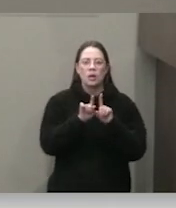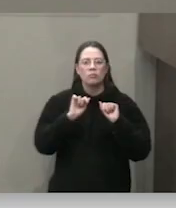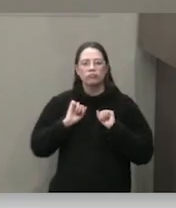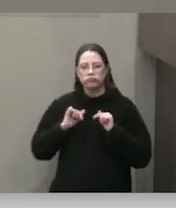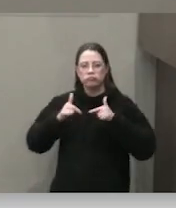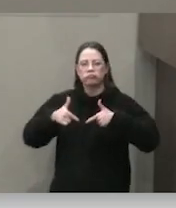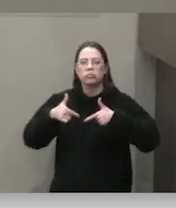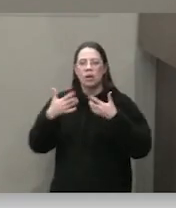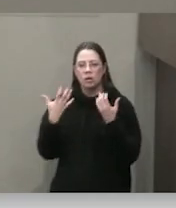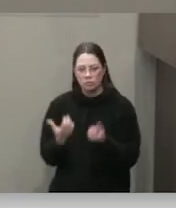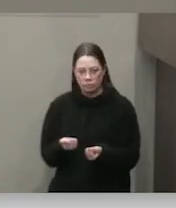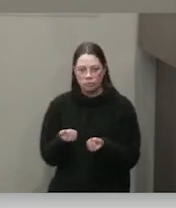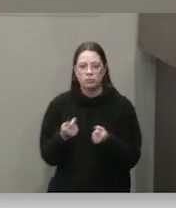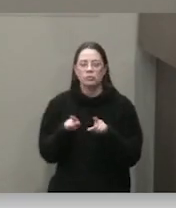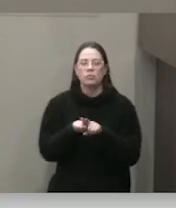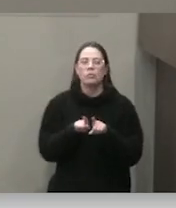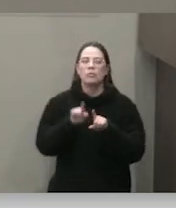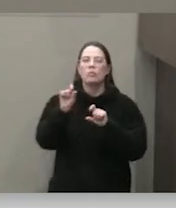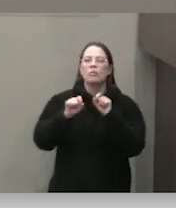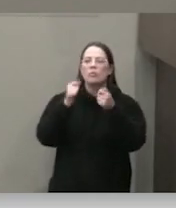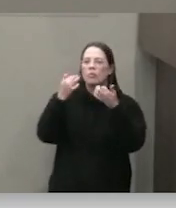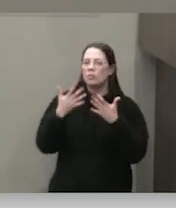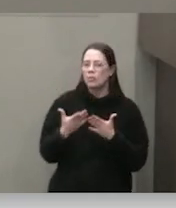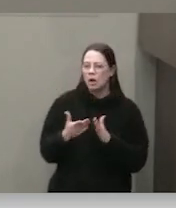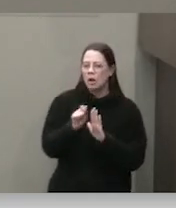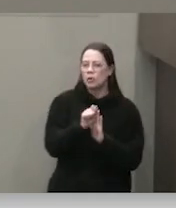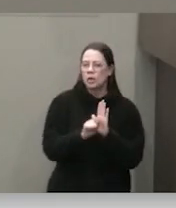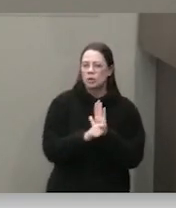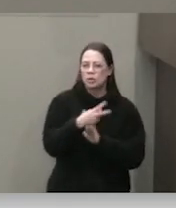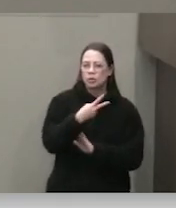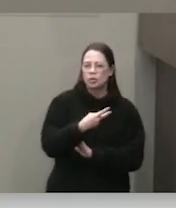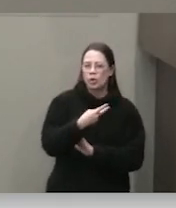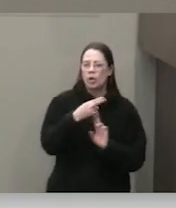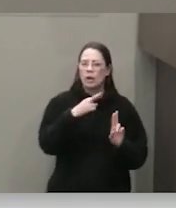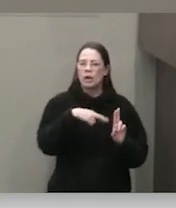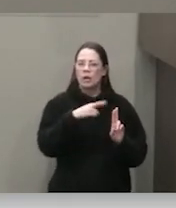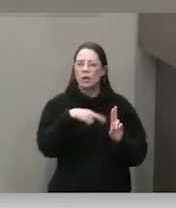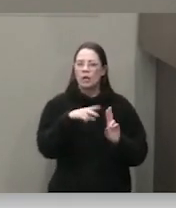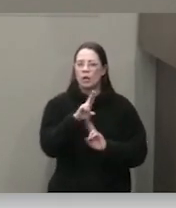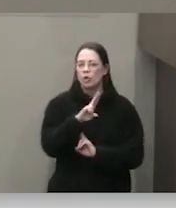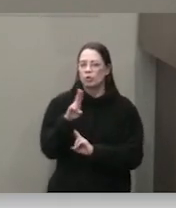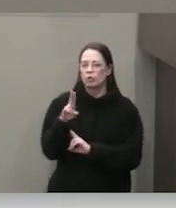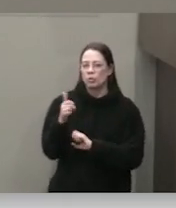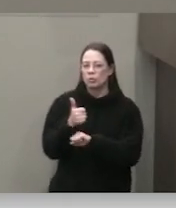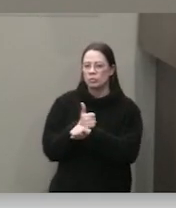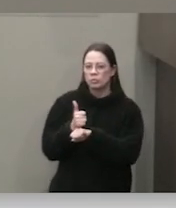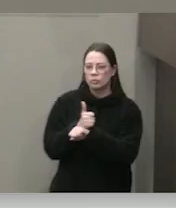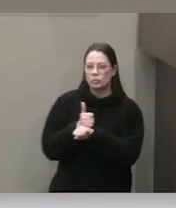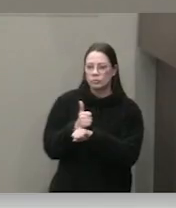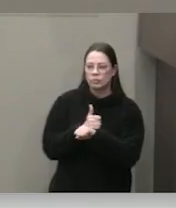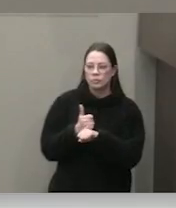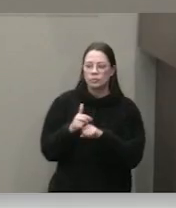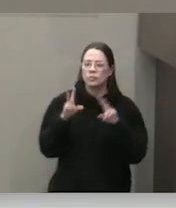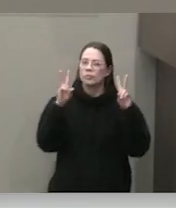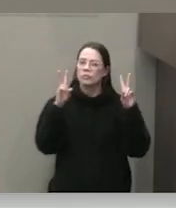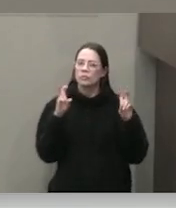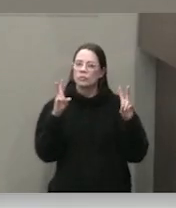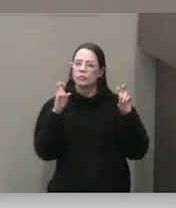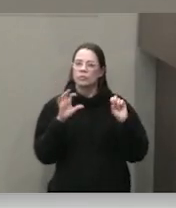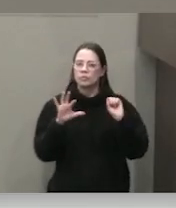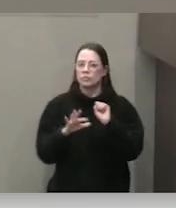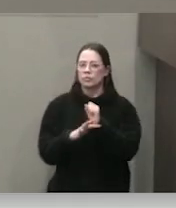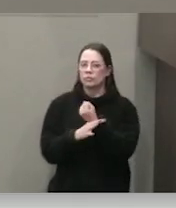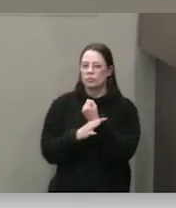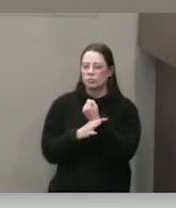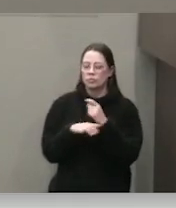manifestando favoravelmente, e o que diz no artigo 2 é referente ao nome dos profissionais. Então, por questão de